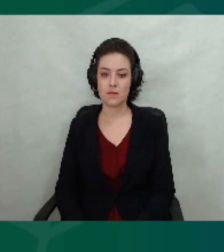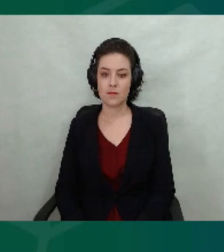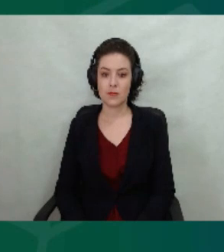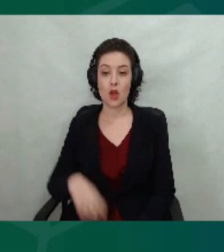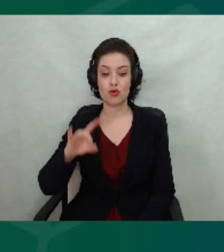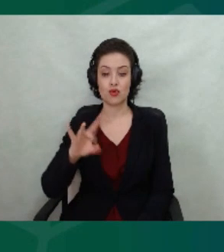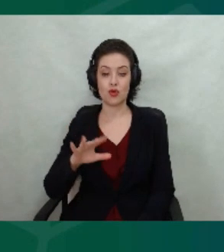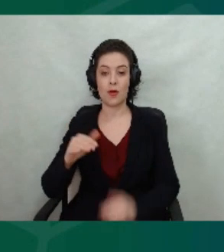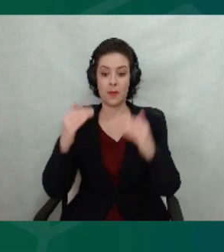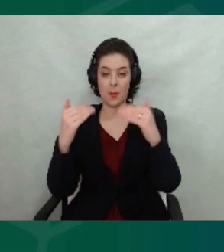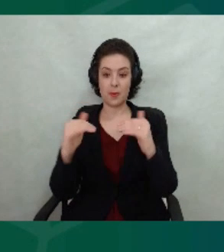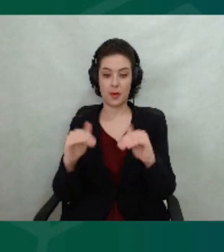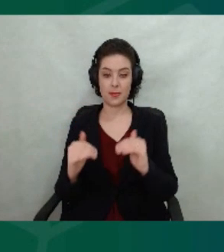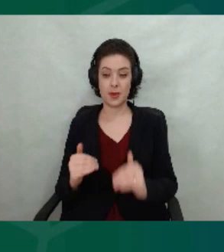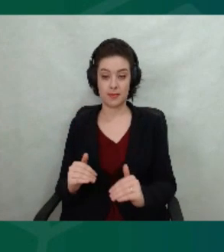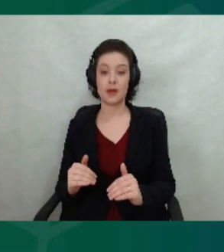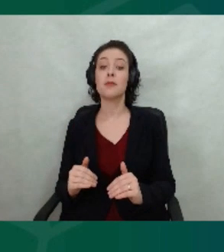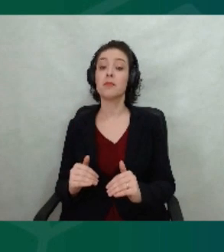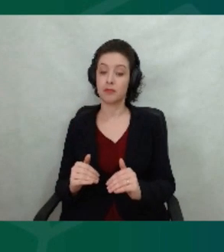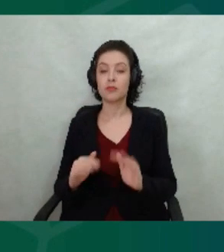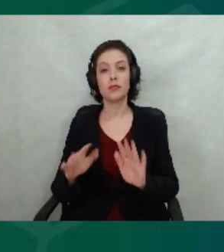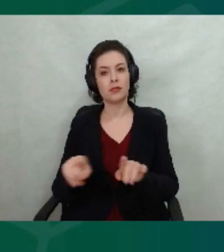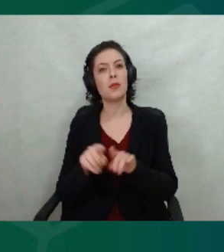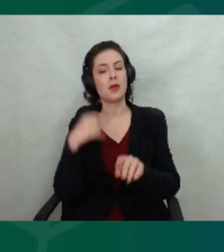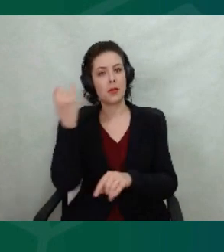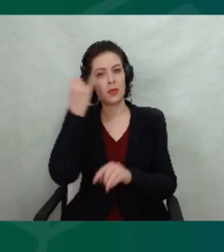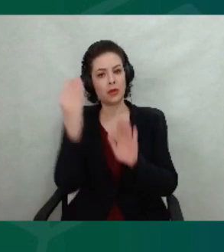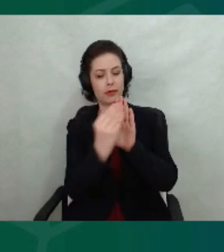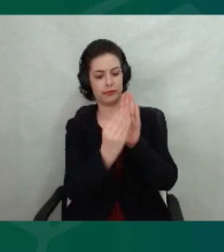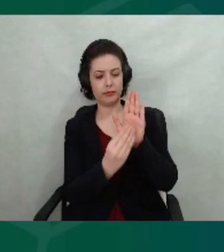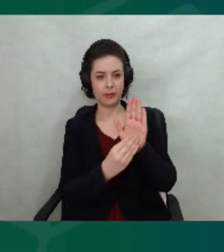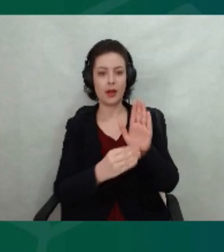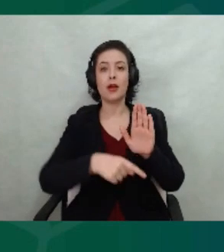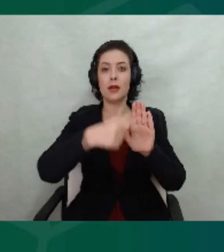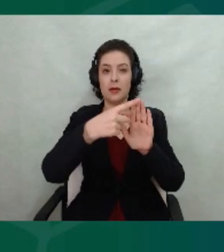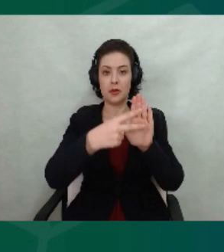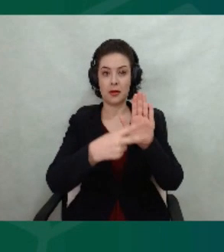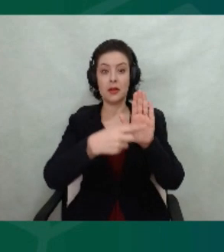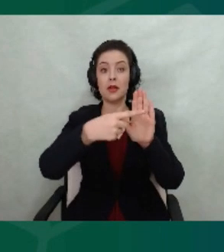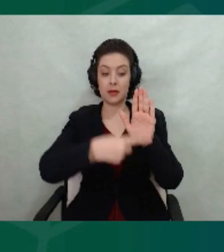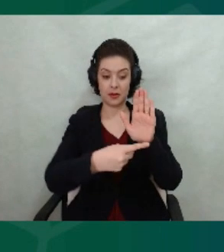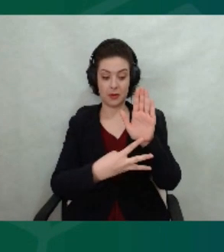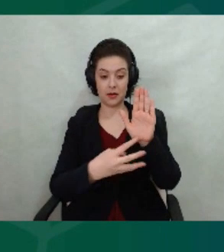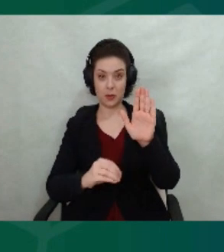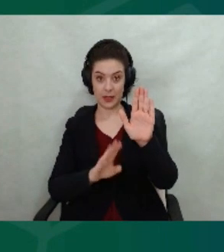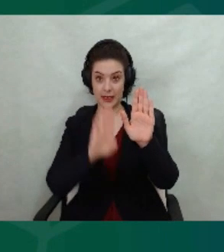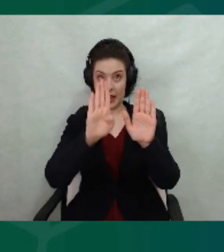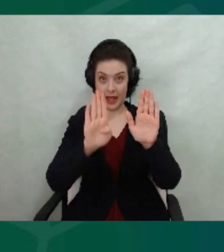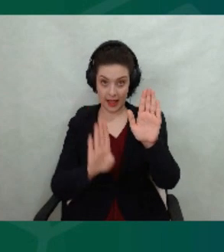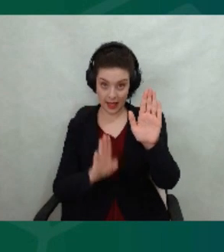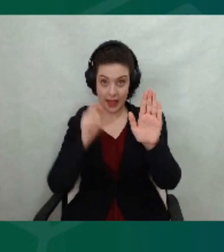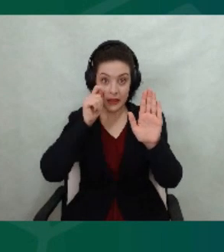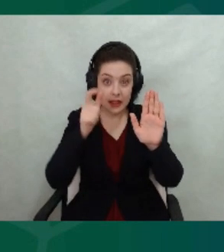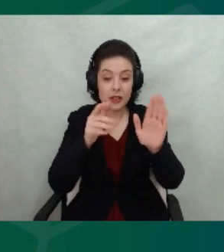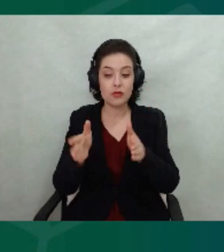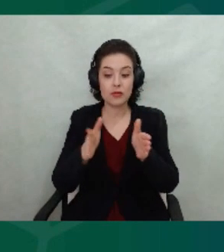próxima. E para citar aqui, nós temos entre as 140 vacinas candidatas na fase